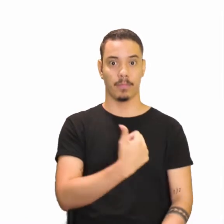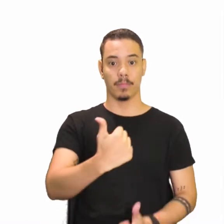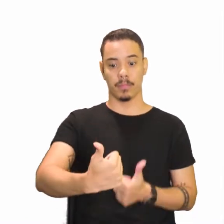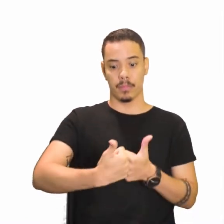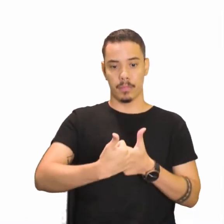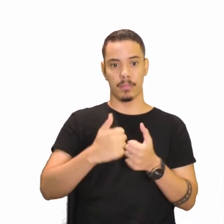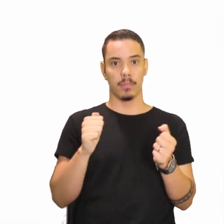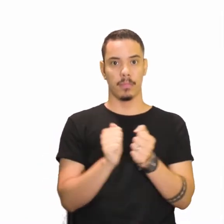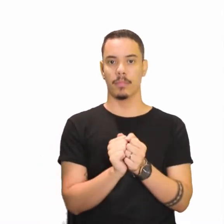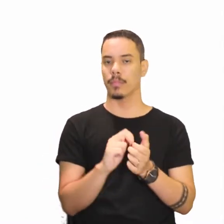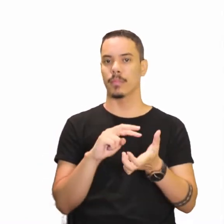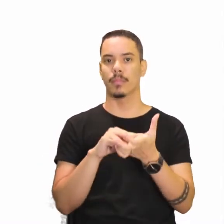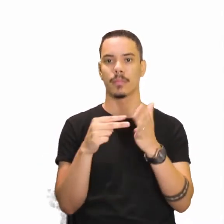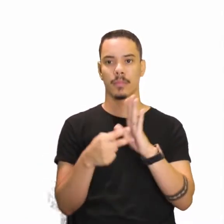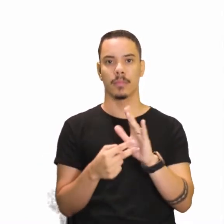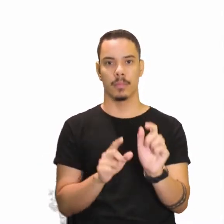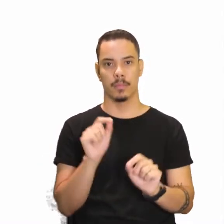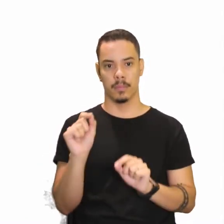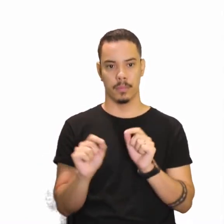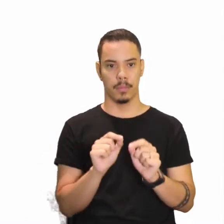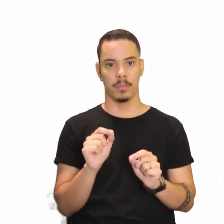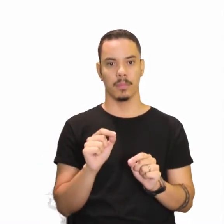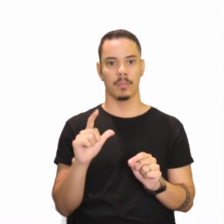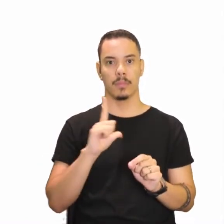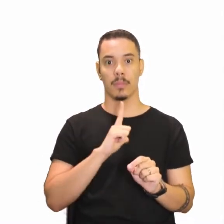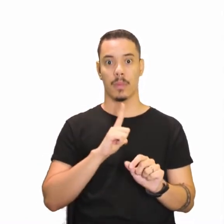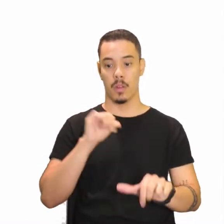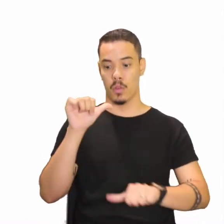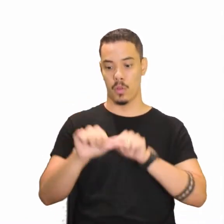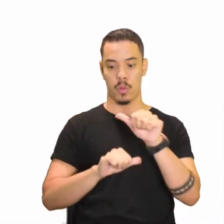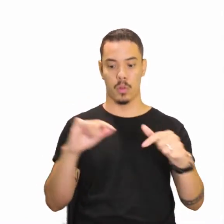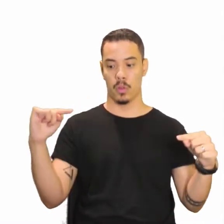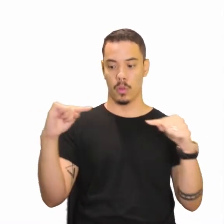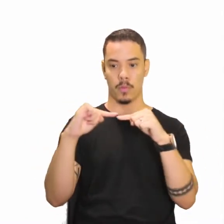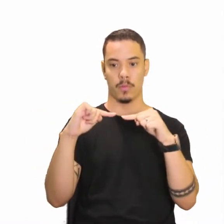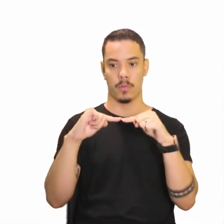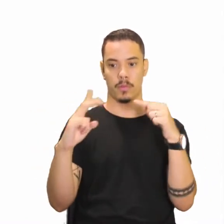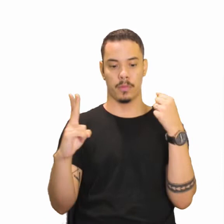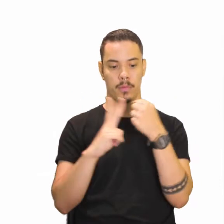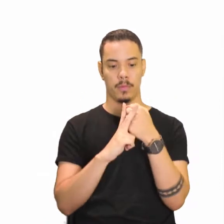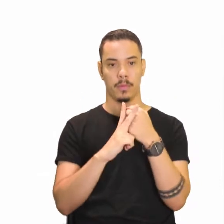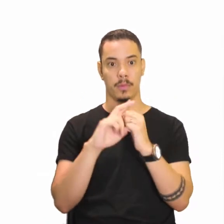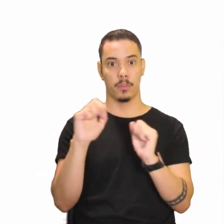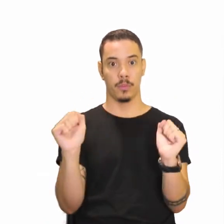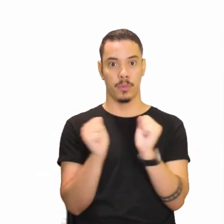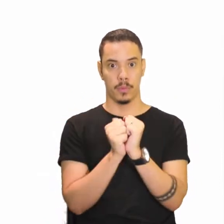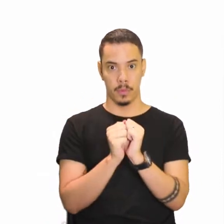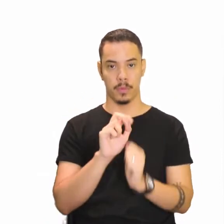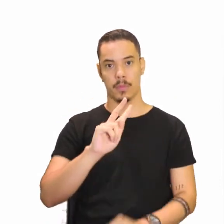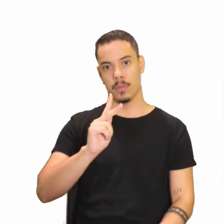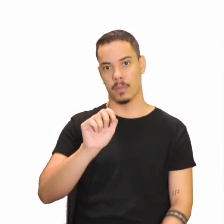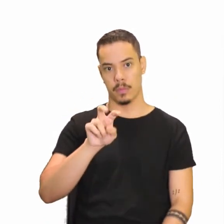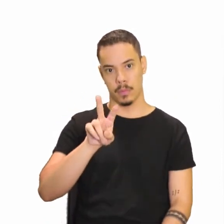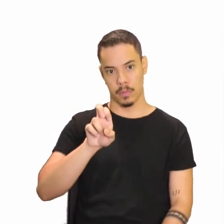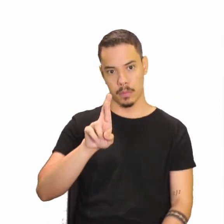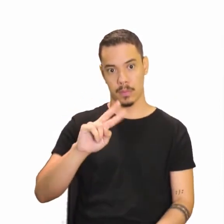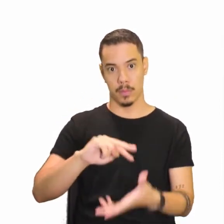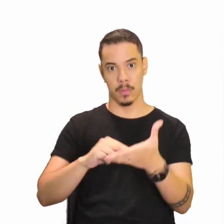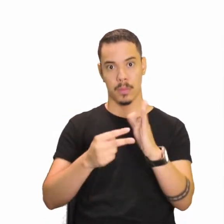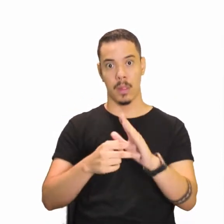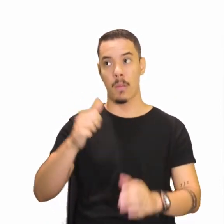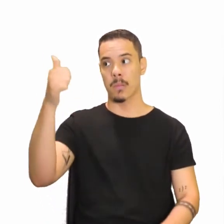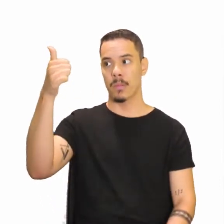existir, haverá o quê? A flexão, haverá concordância. Com haver, vai ficar a